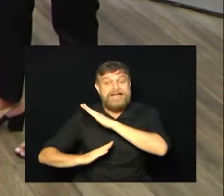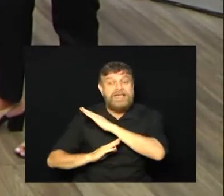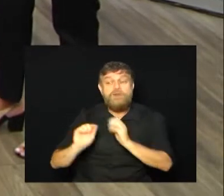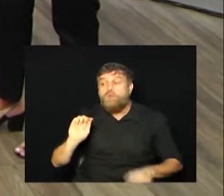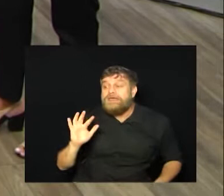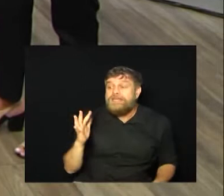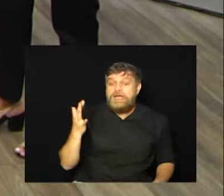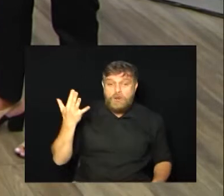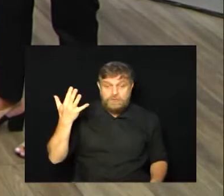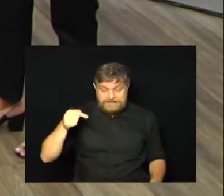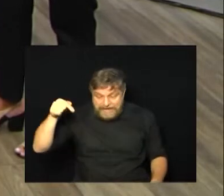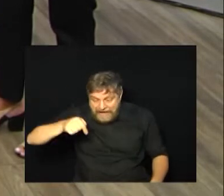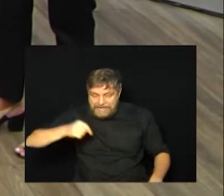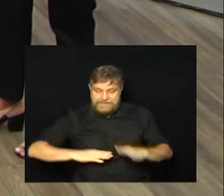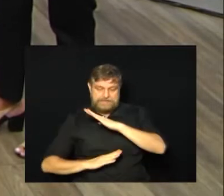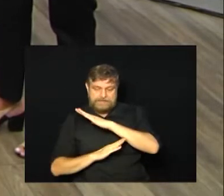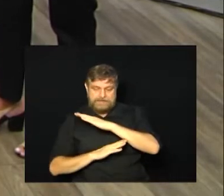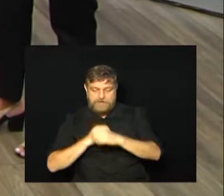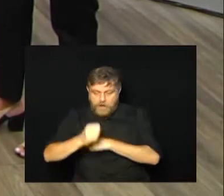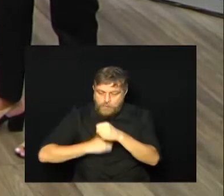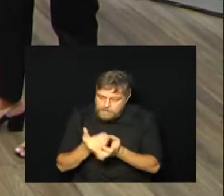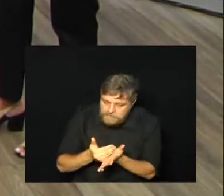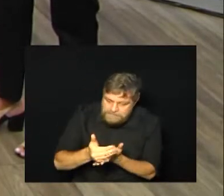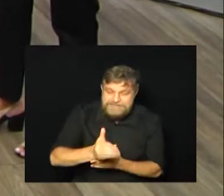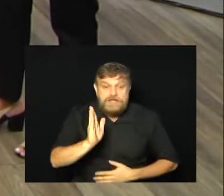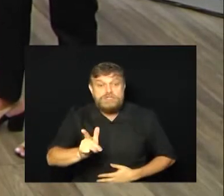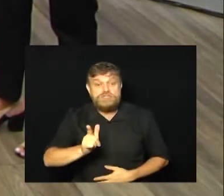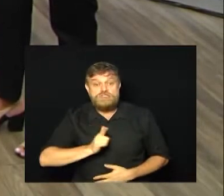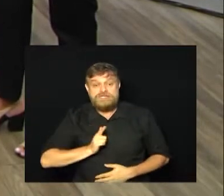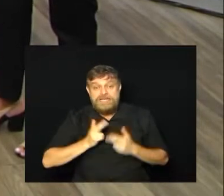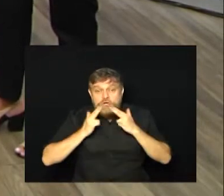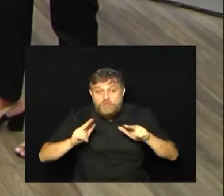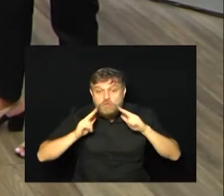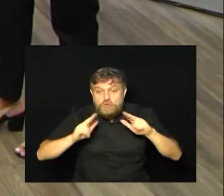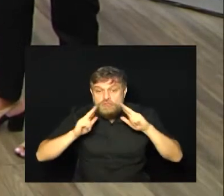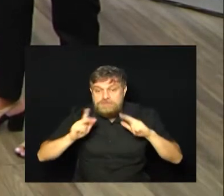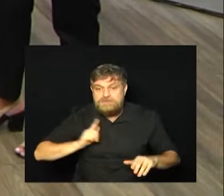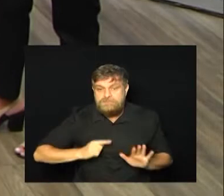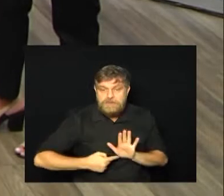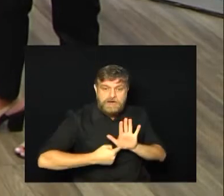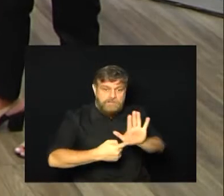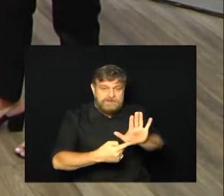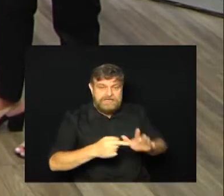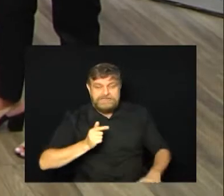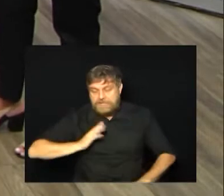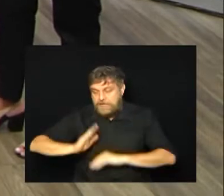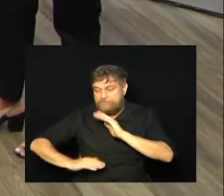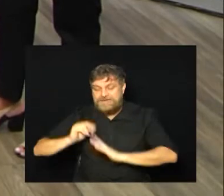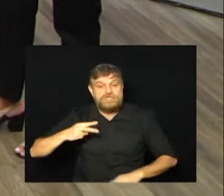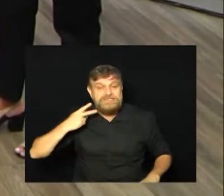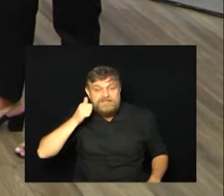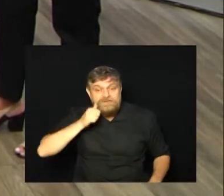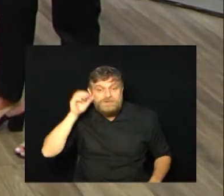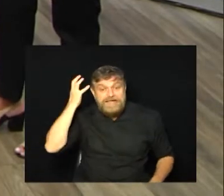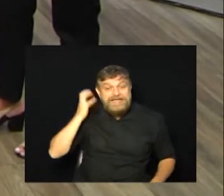acontece aqui na Câmara de Campinas. Ano começando e a gente já tem notícia aqui inédita para mostrar, porque tem iniciativa da vereadora